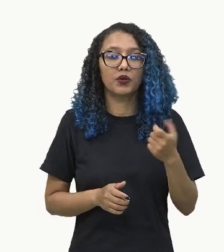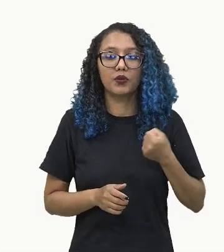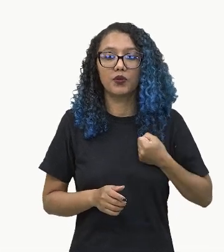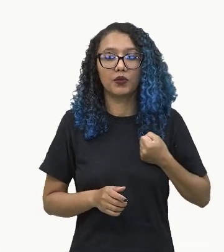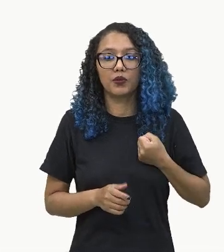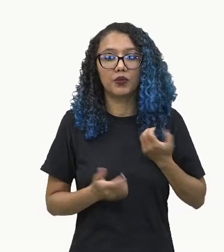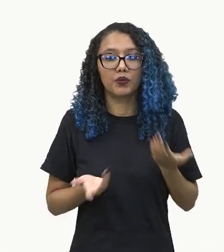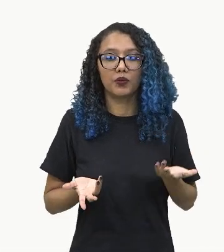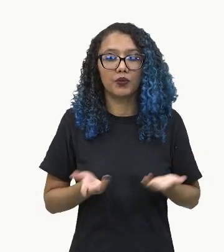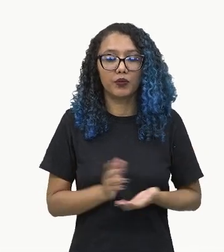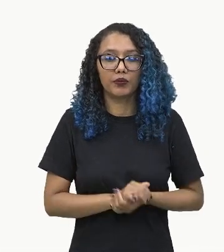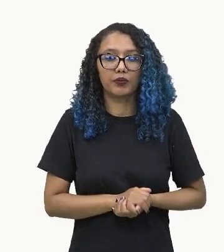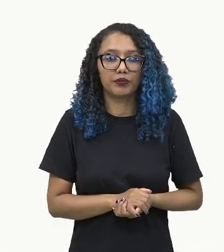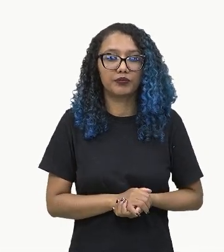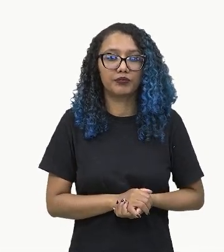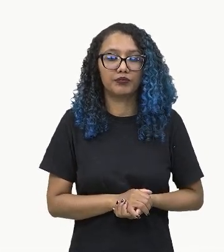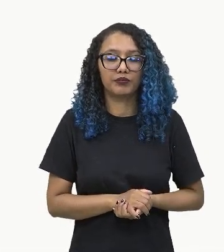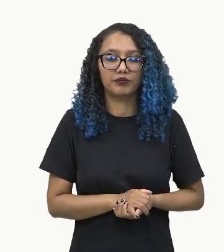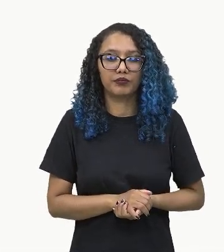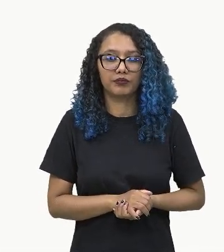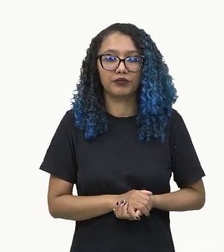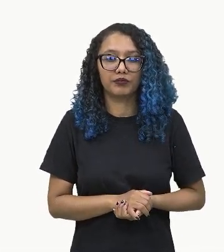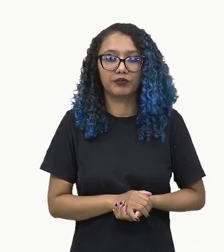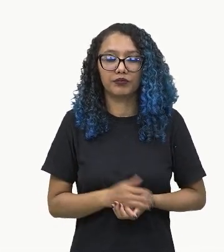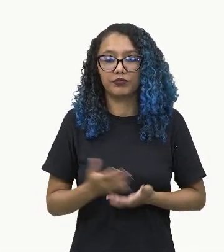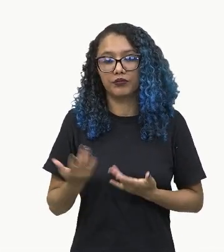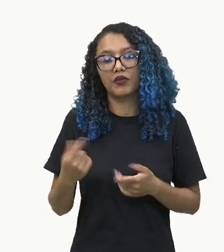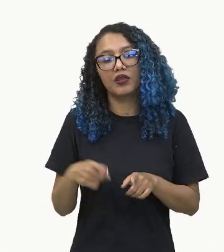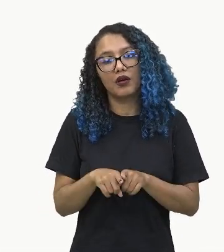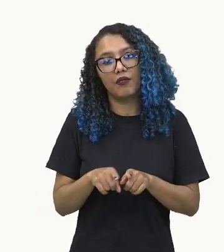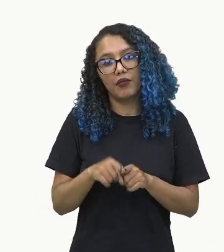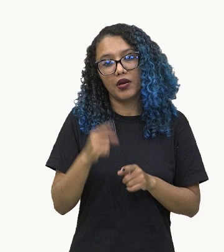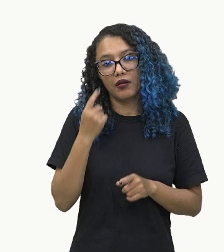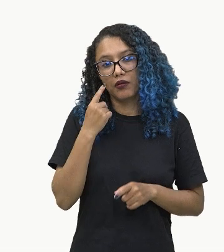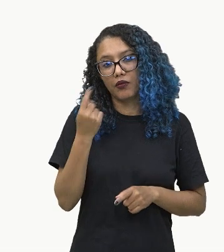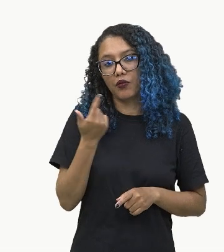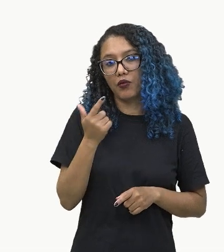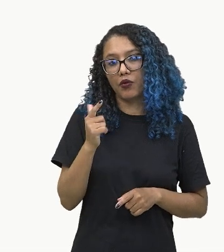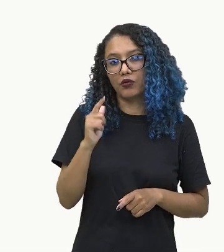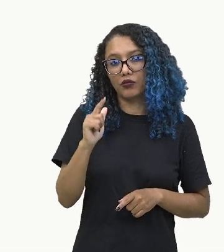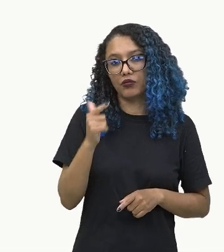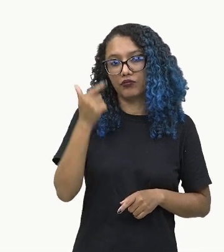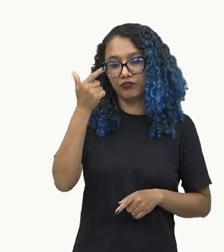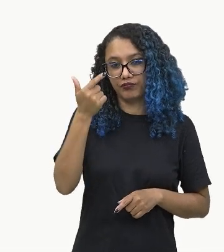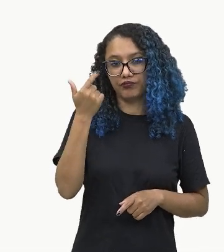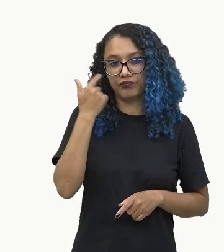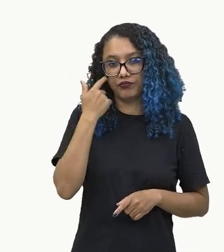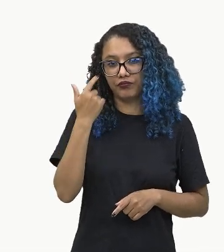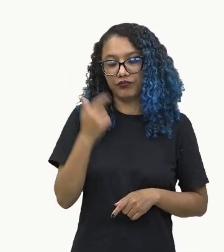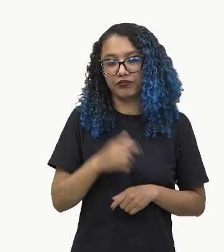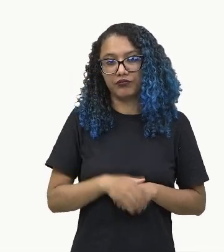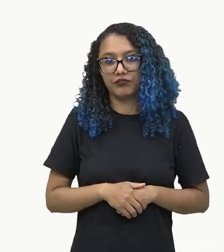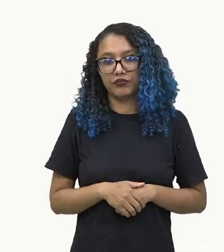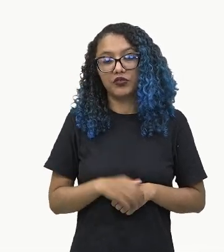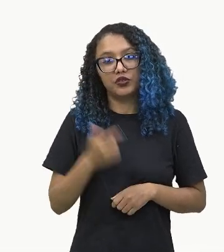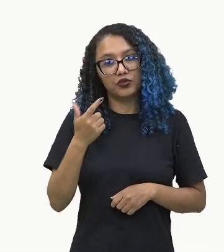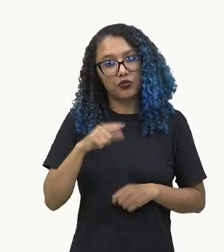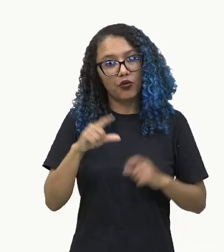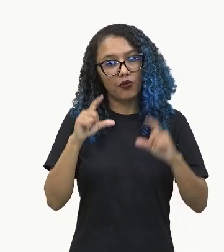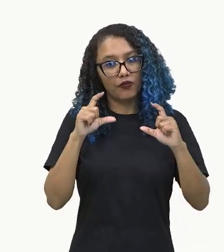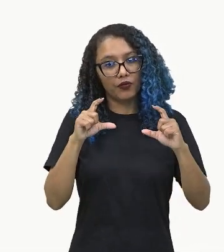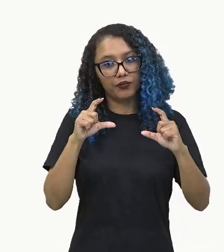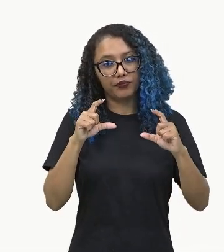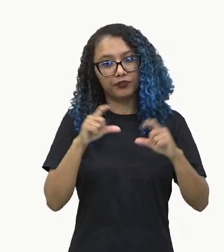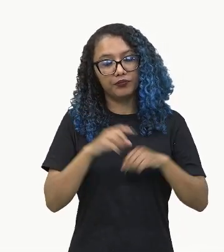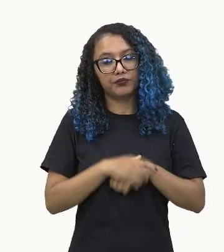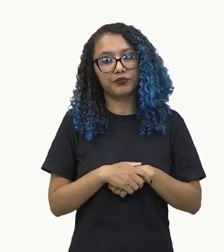termo? É o meu segundo que está elevado ao quadrado. Novamente aqui, ó, entre parênteses,